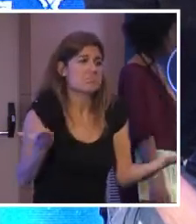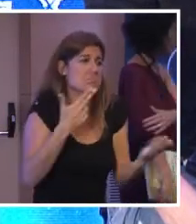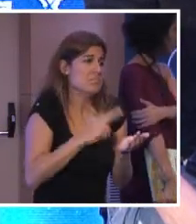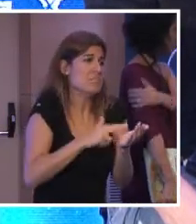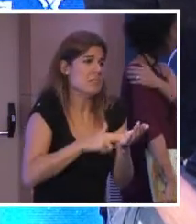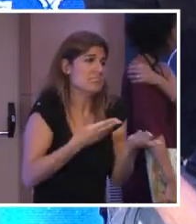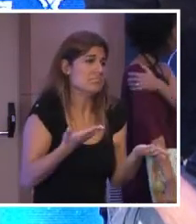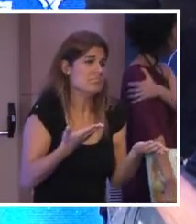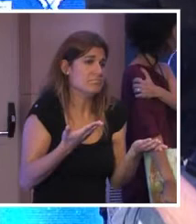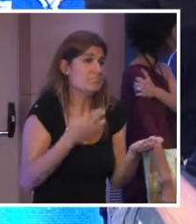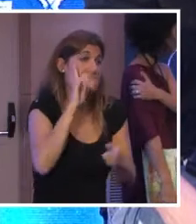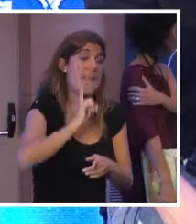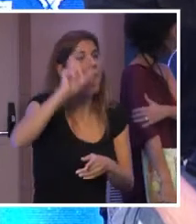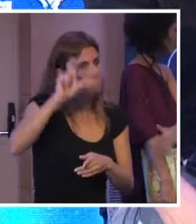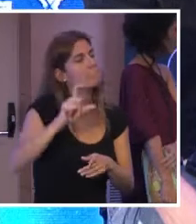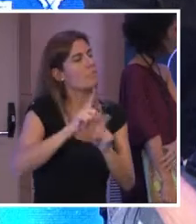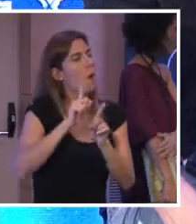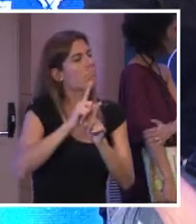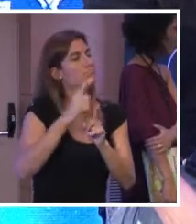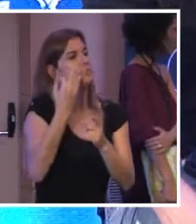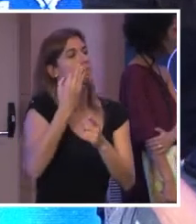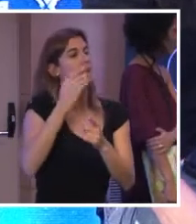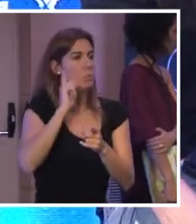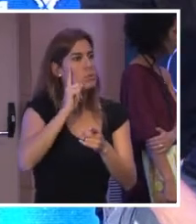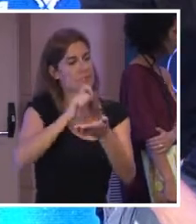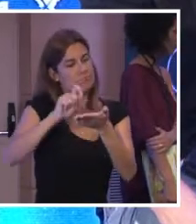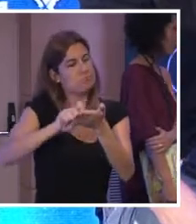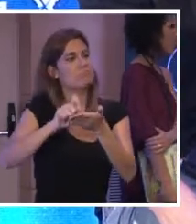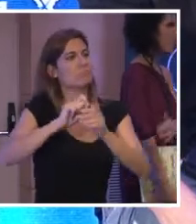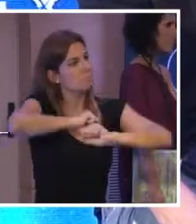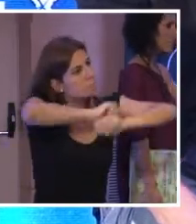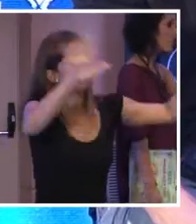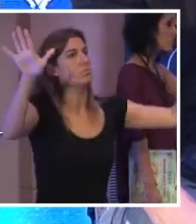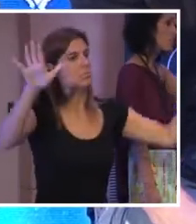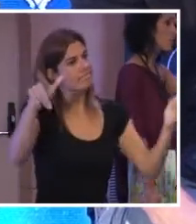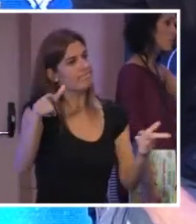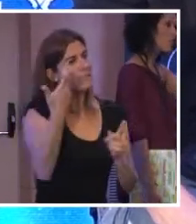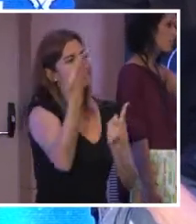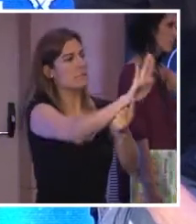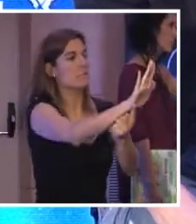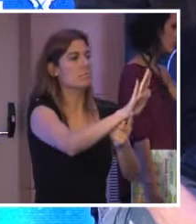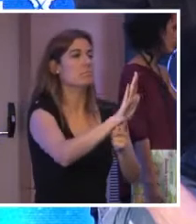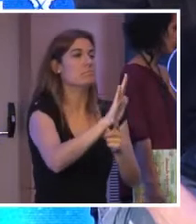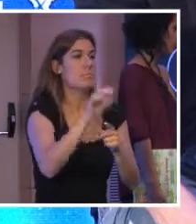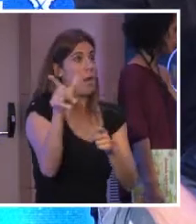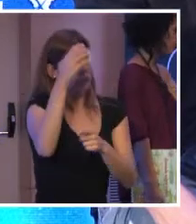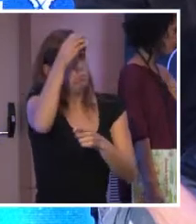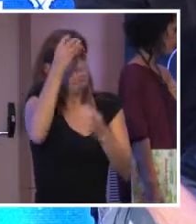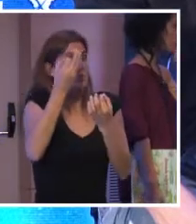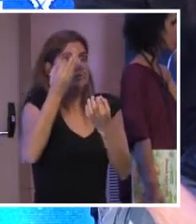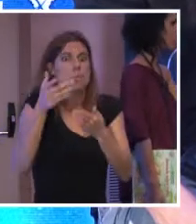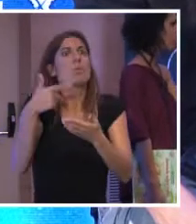Eu acho que ela foi muito feliz nessa colocação dela e de uma forma muito inteligente,